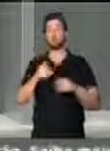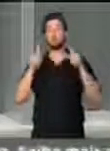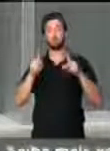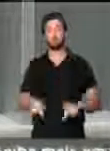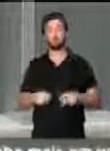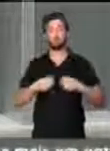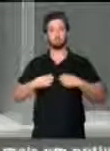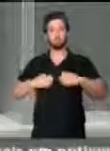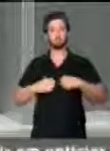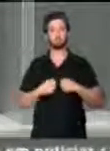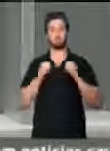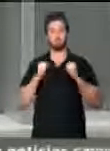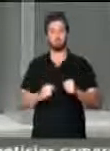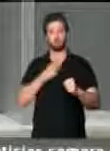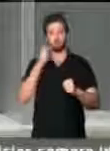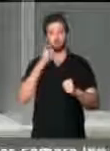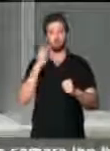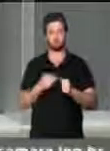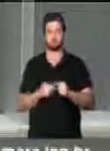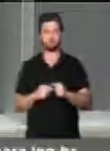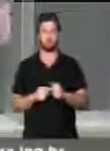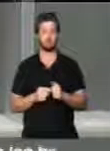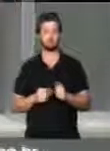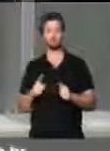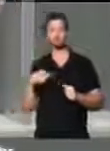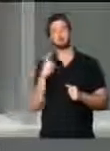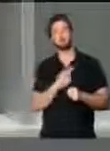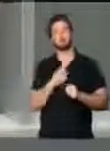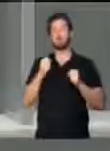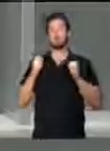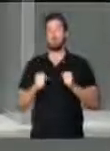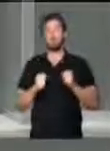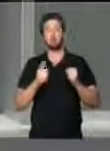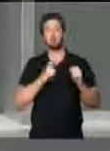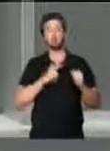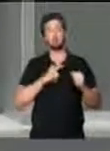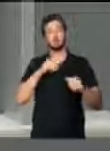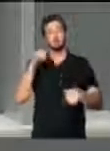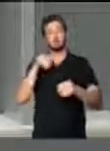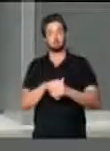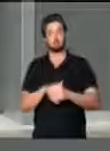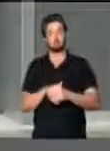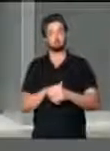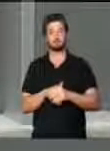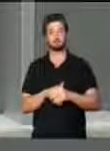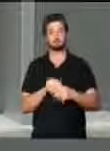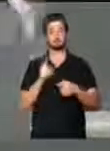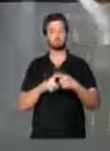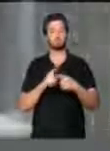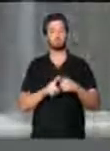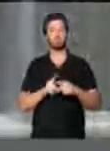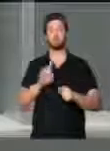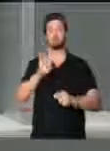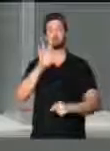possa dizer e nós possamos ter um processo de eleições, porque